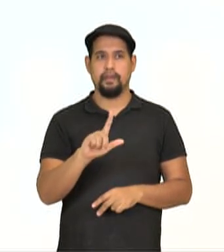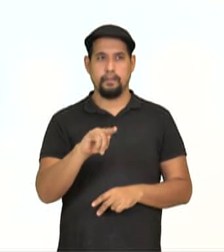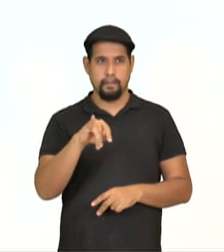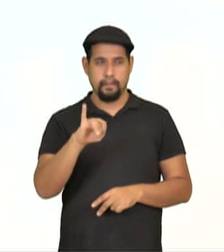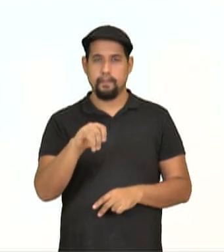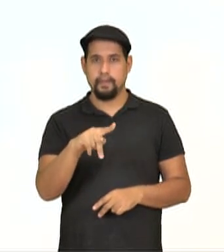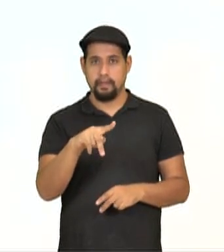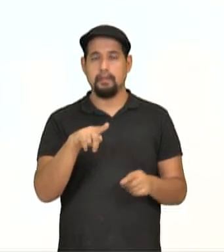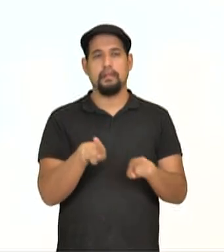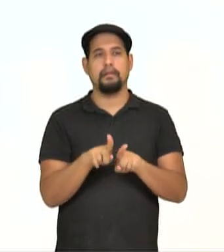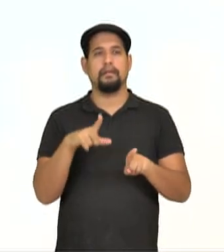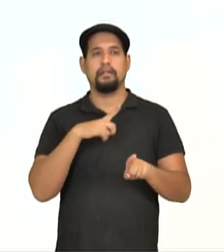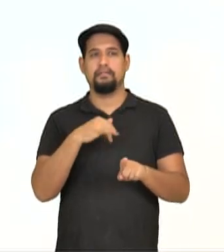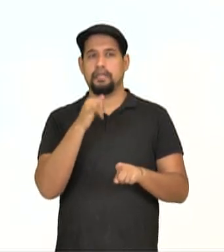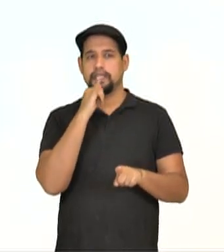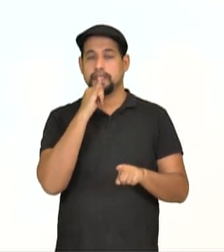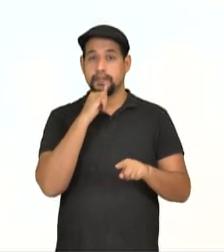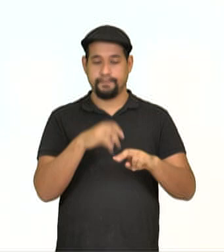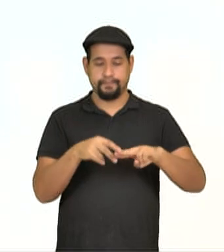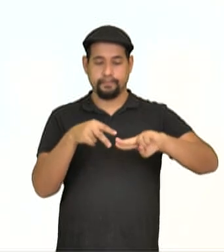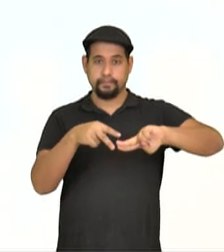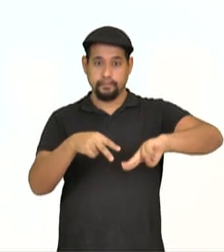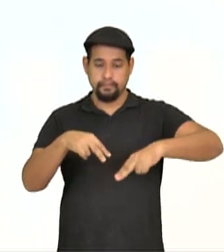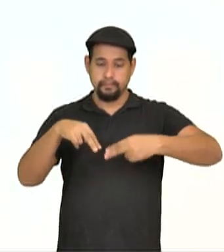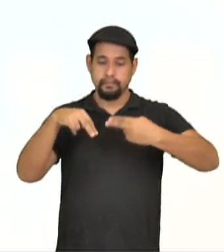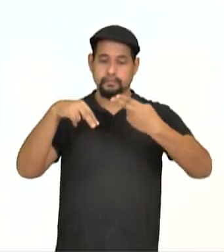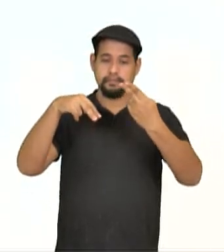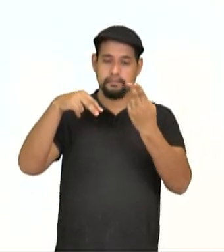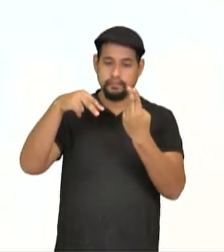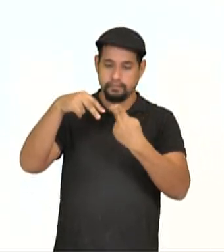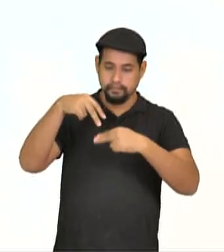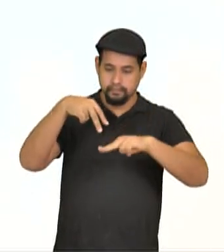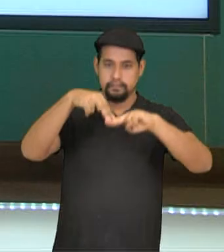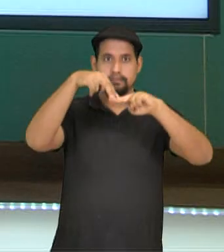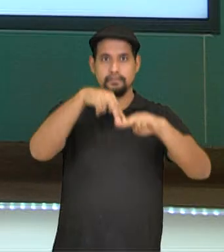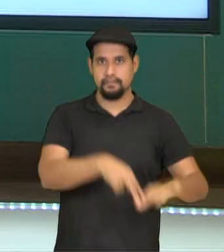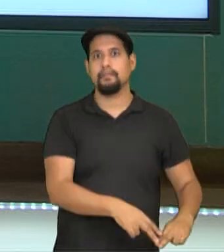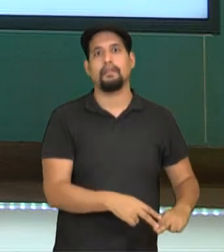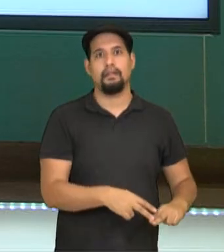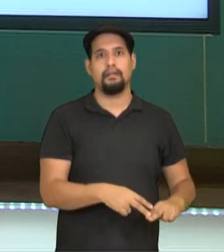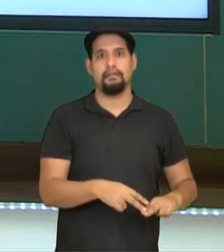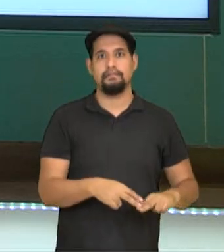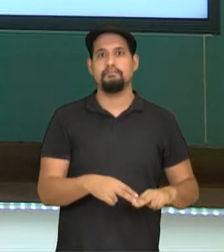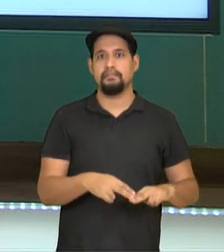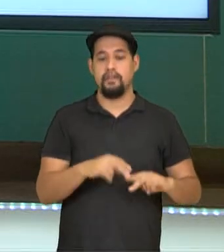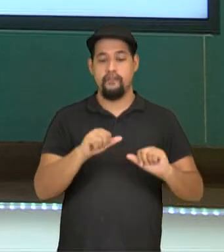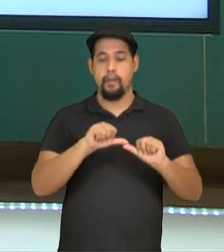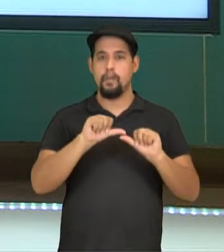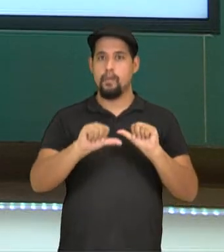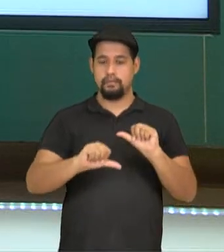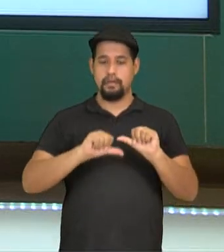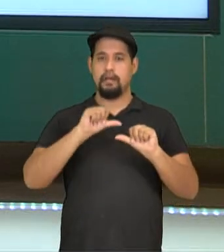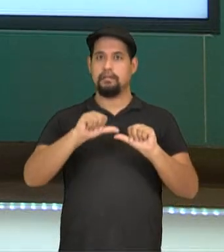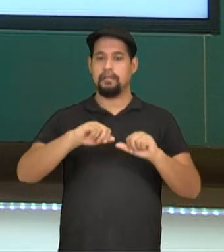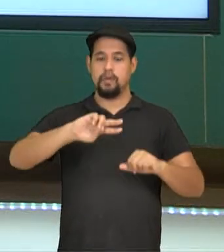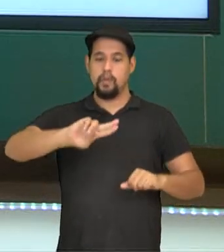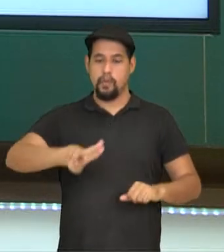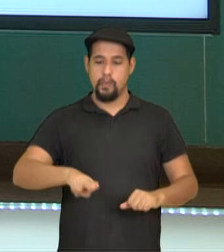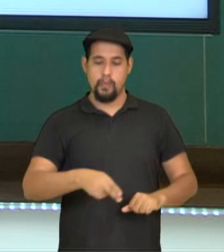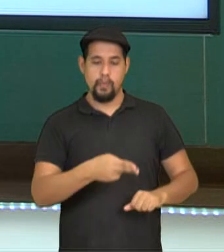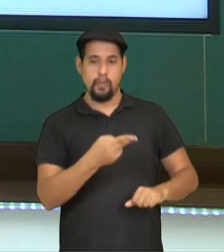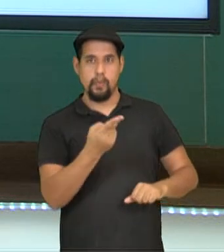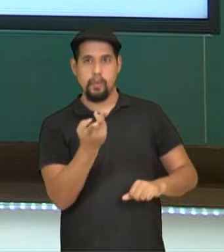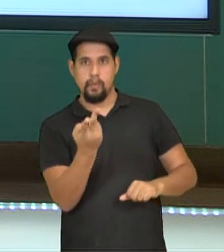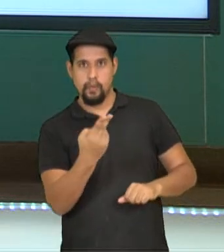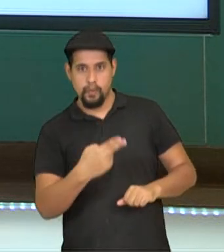vai fazer um giro e ainda você vai trocar de frente do skate. Ele vai girar, ou